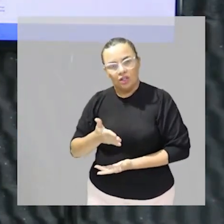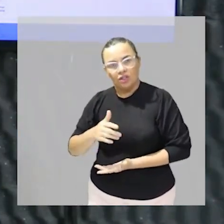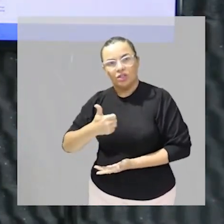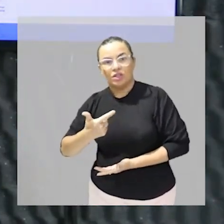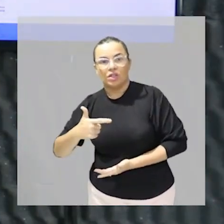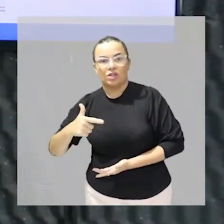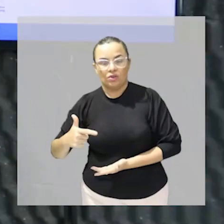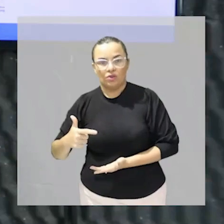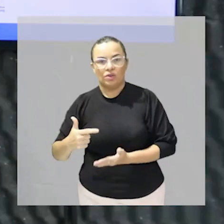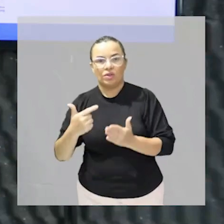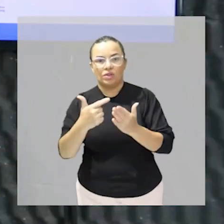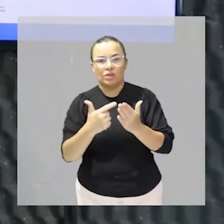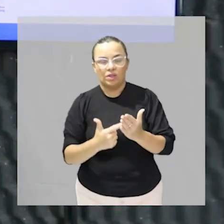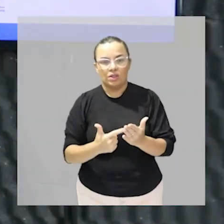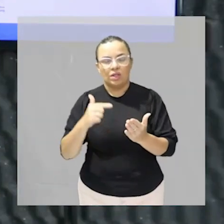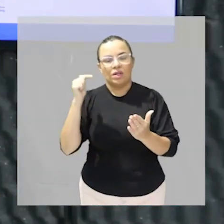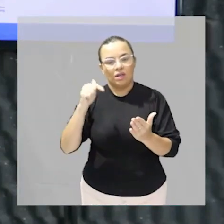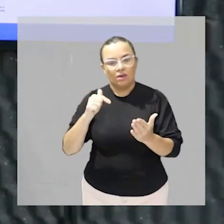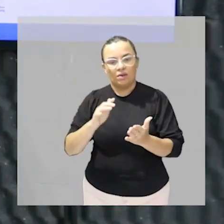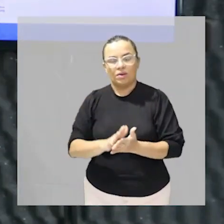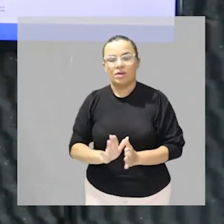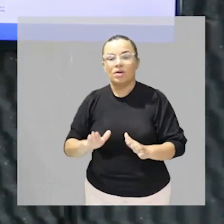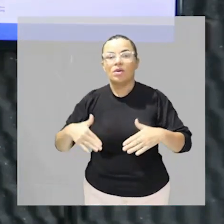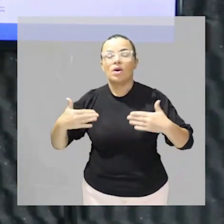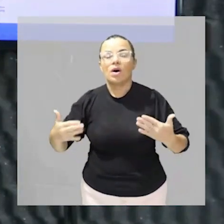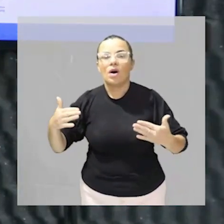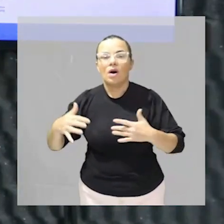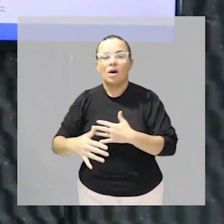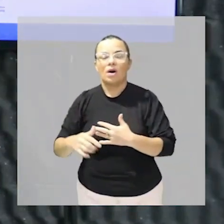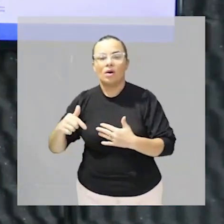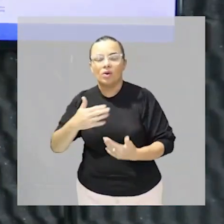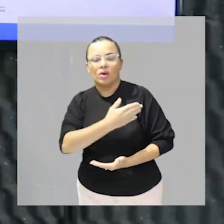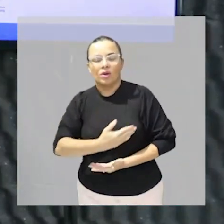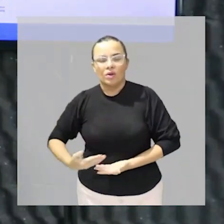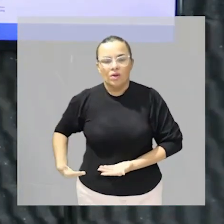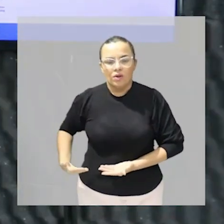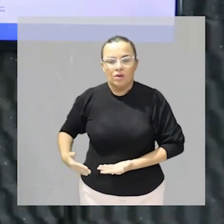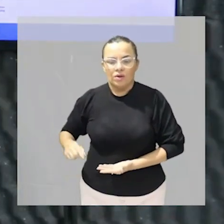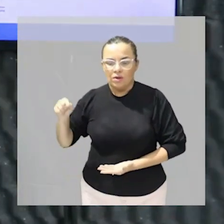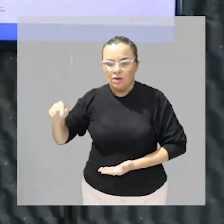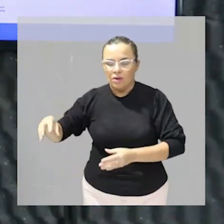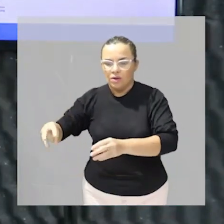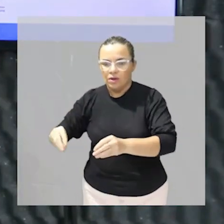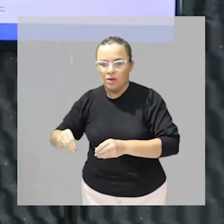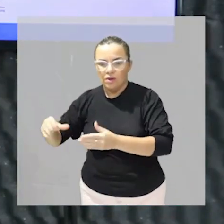terras que o Estado conquista e vamos distribuir essas terras para os plebeus.